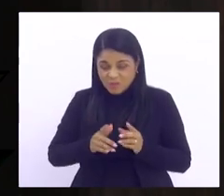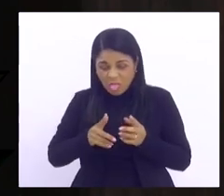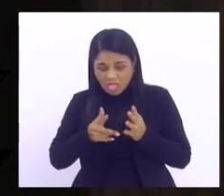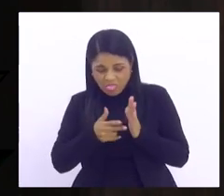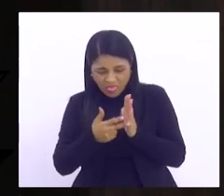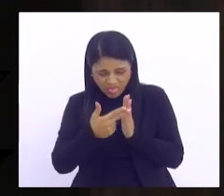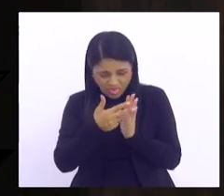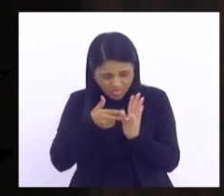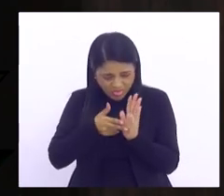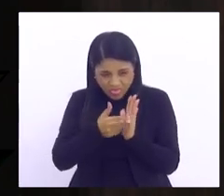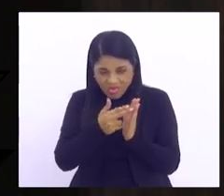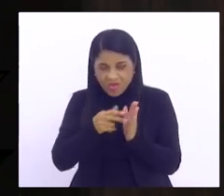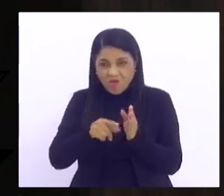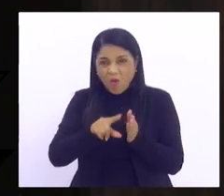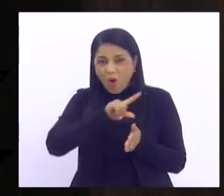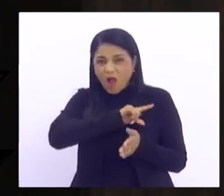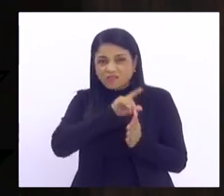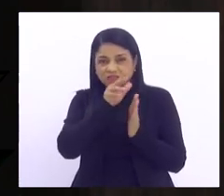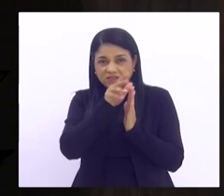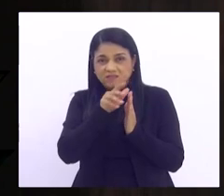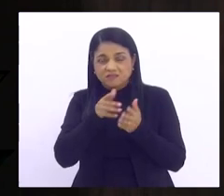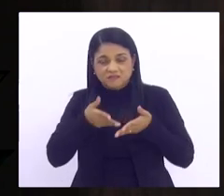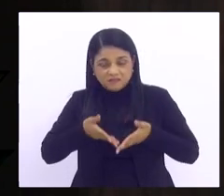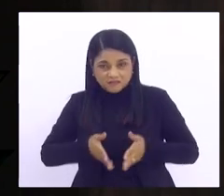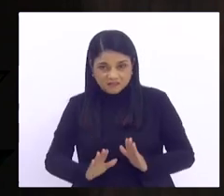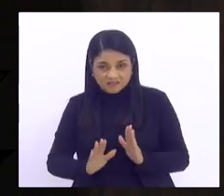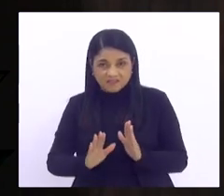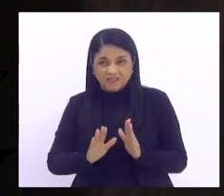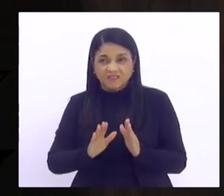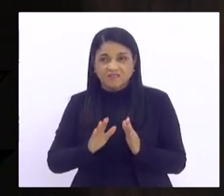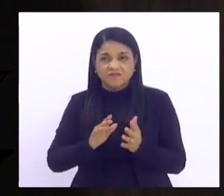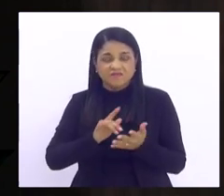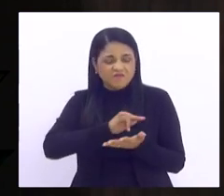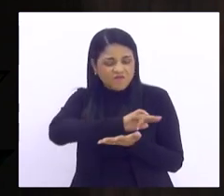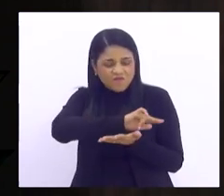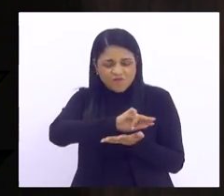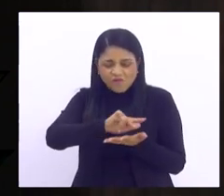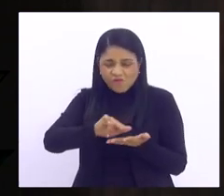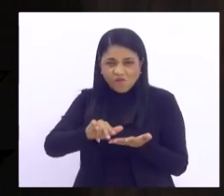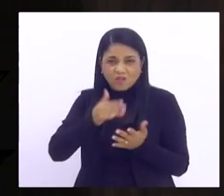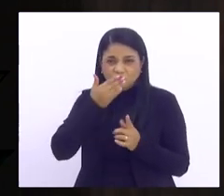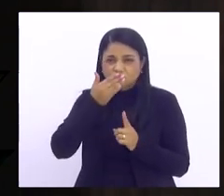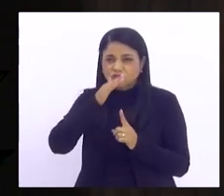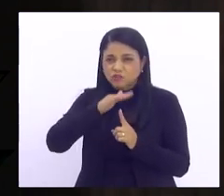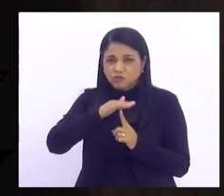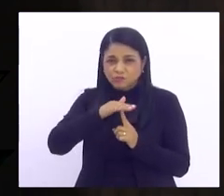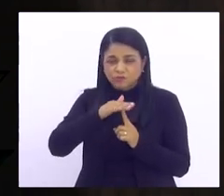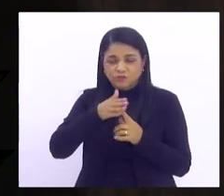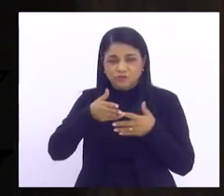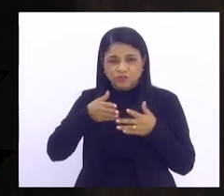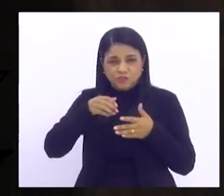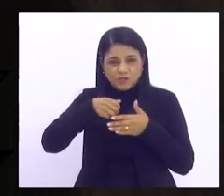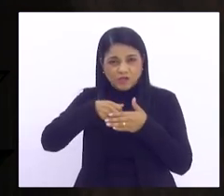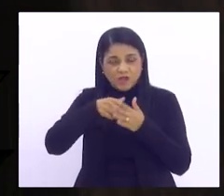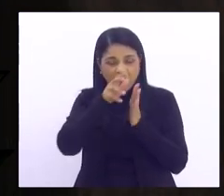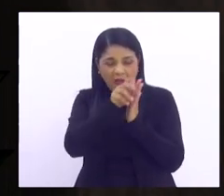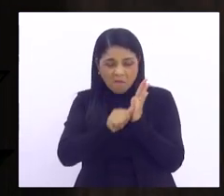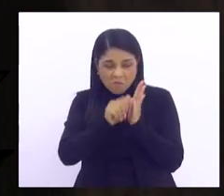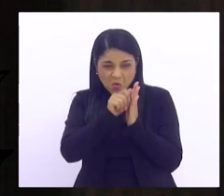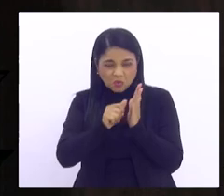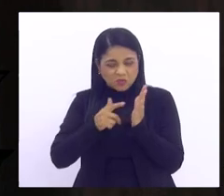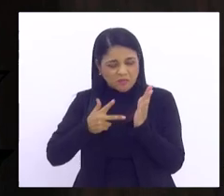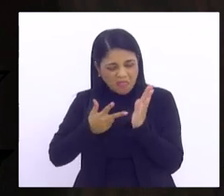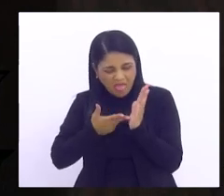por antecipação do parto. São diversas modalidades do aborto, esquartejamento. E é